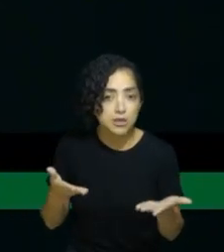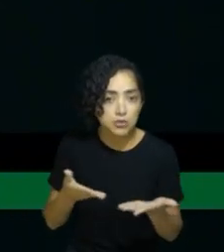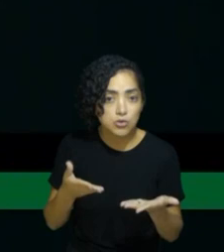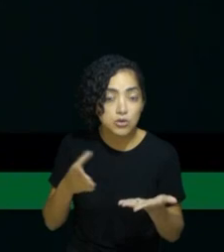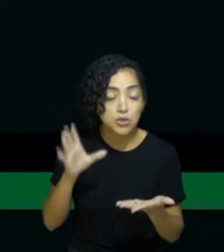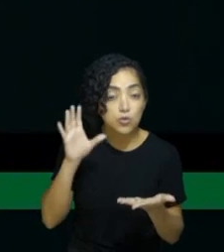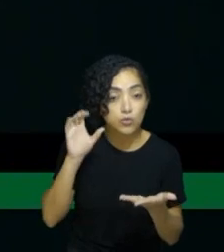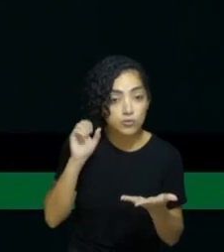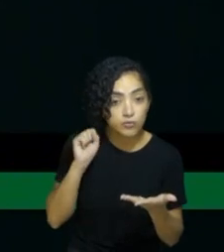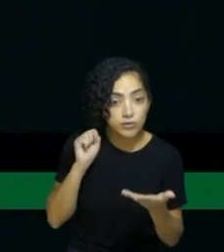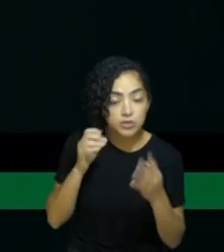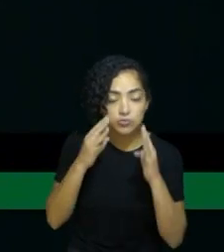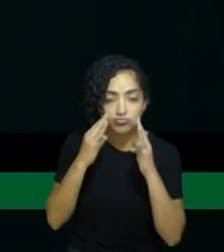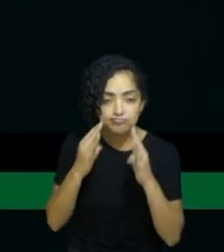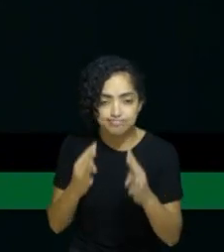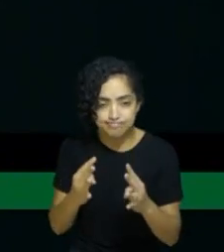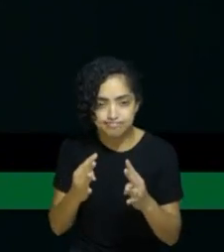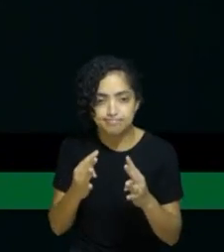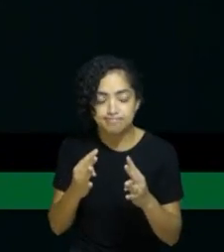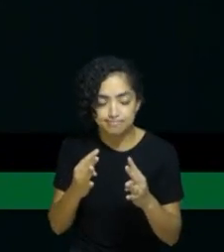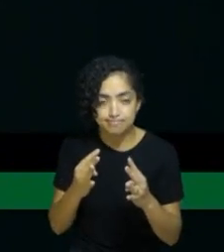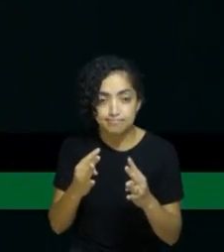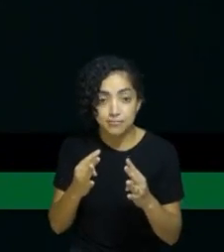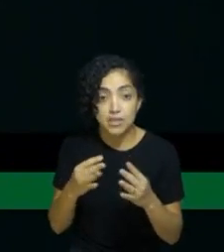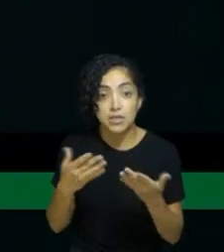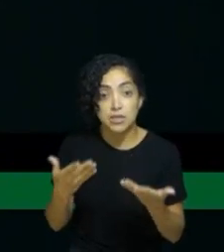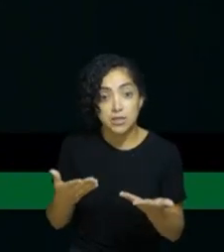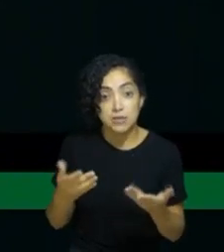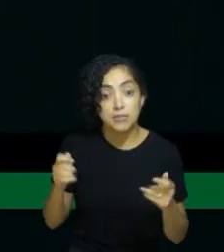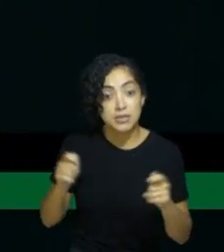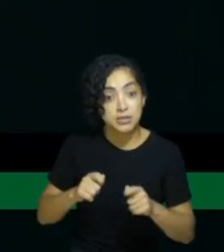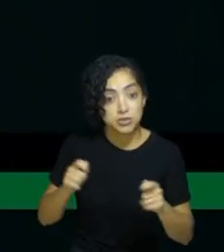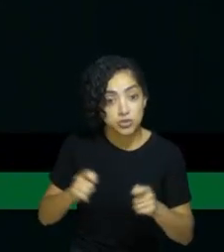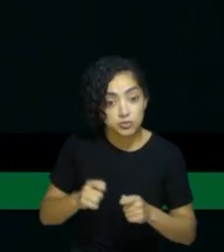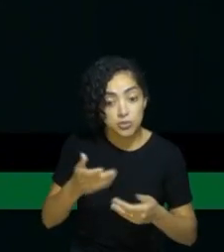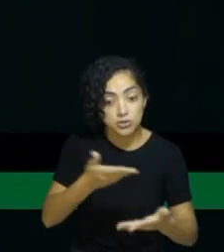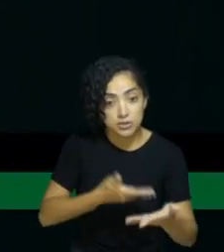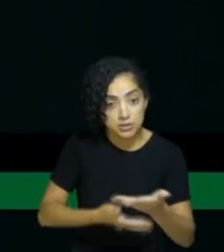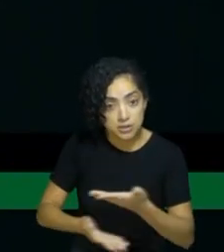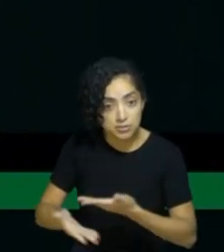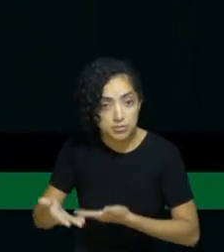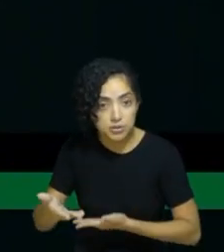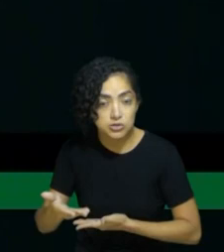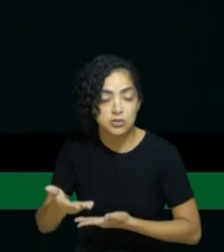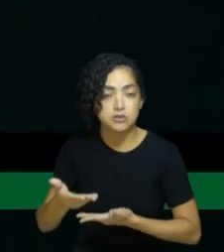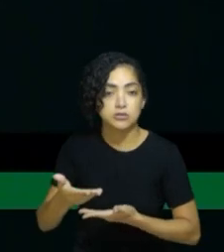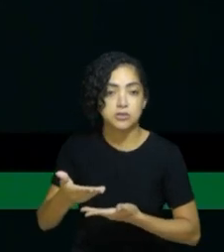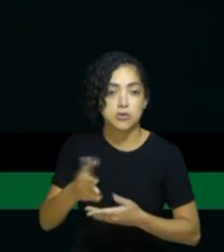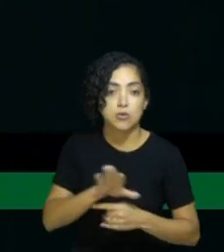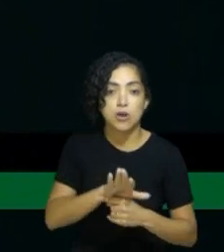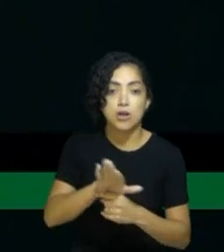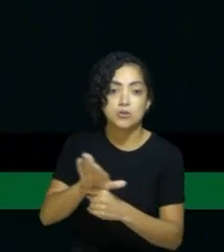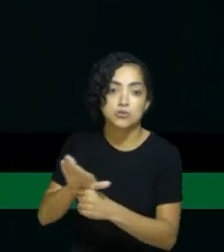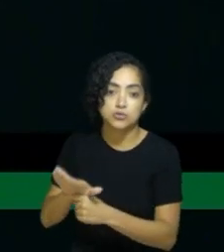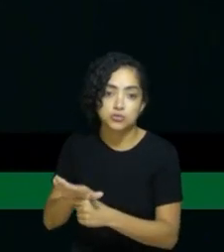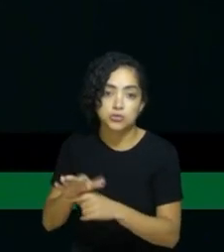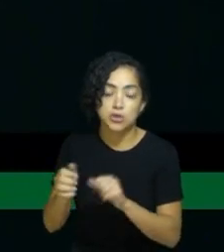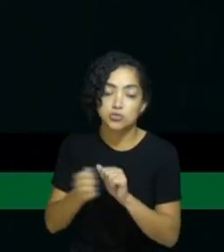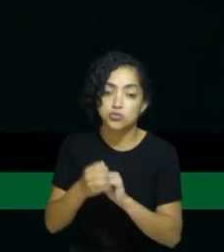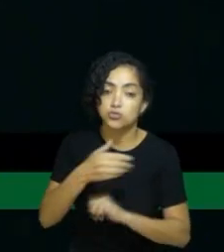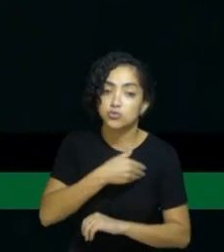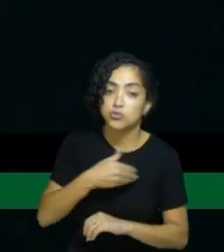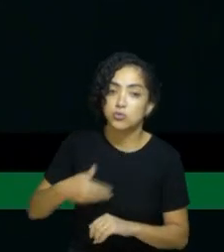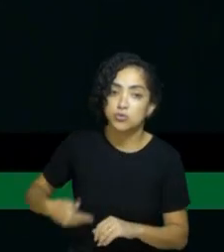ouvindo ouvindo essas demandas para que a gente possa intermediar fazer essa a interlocução junto ao governo para